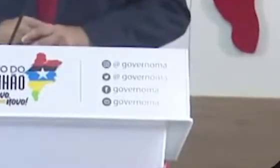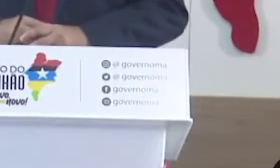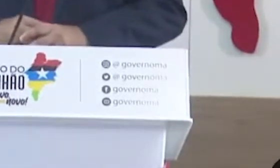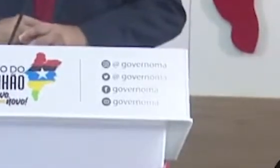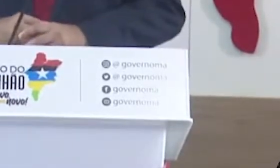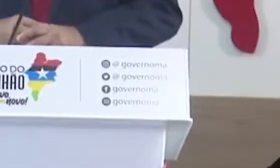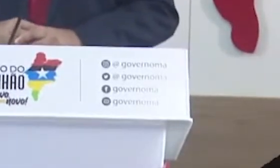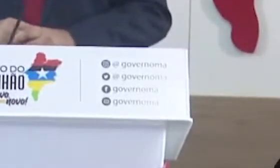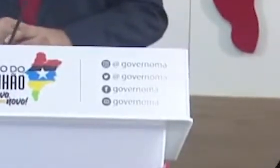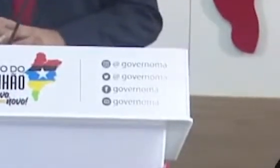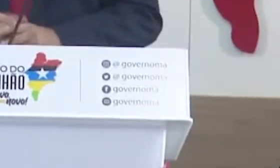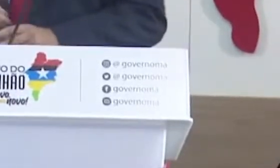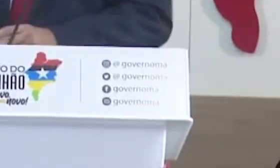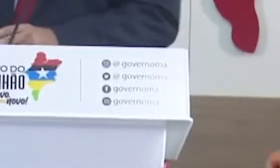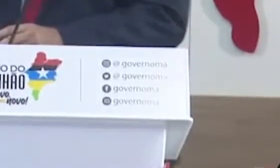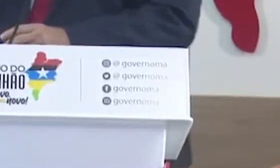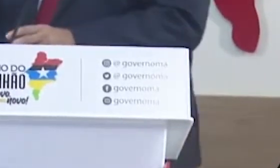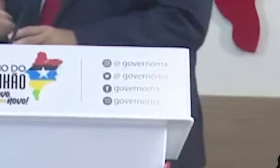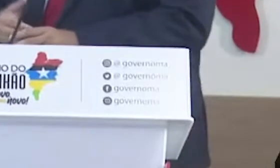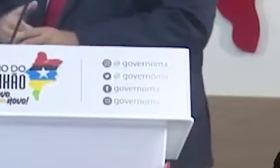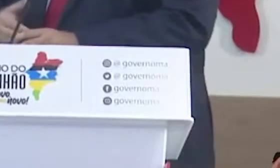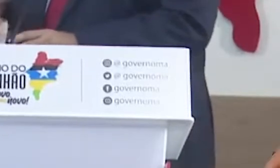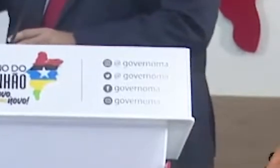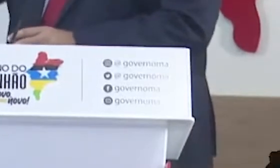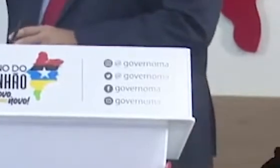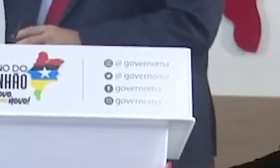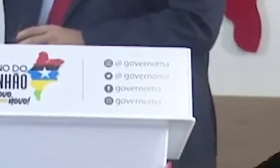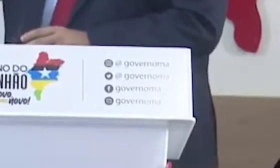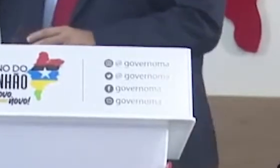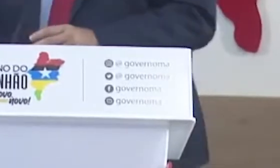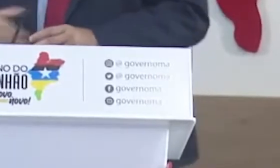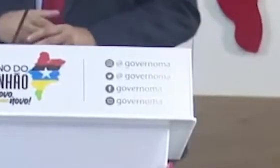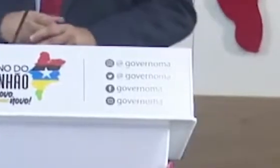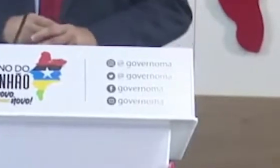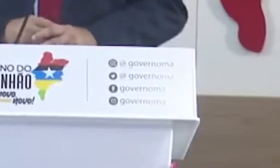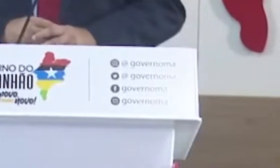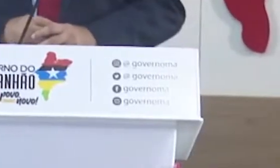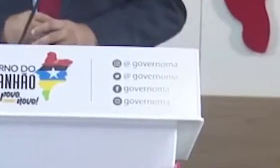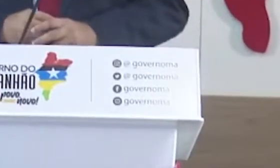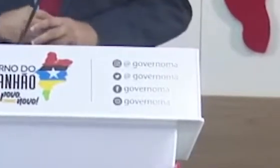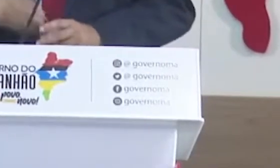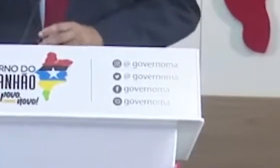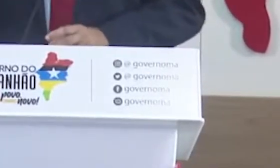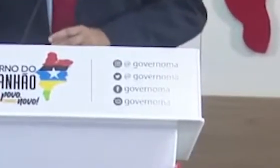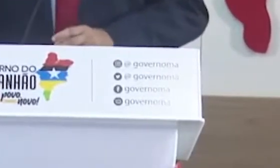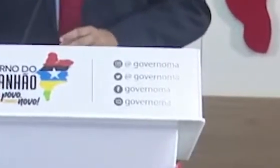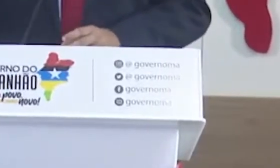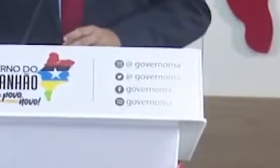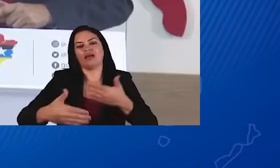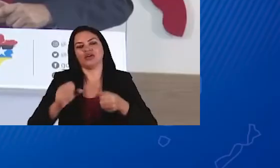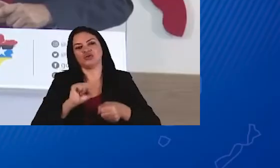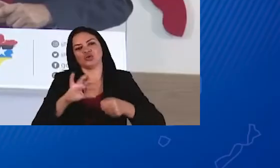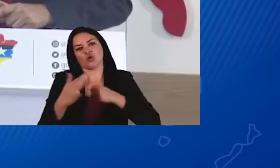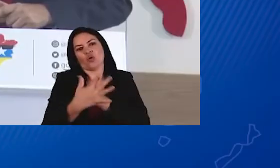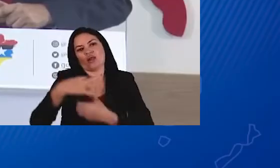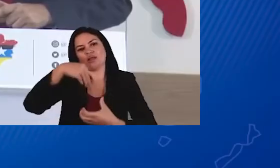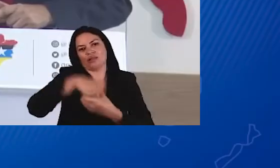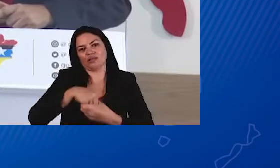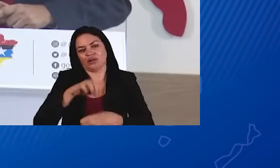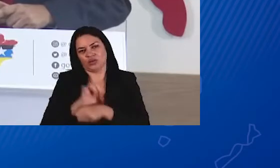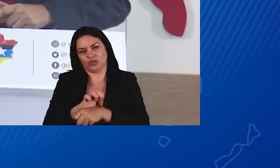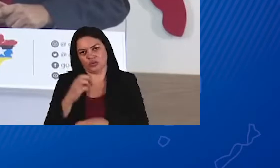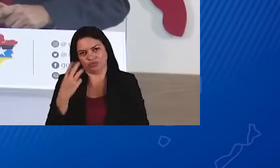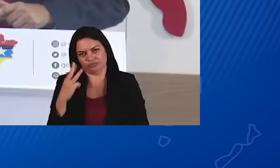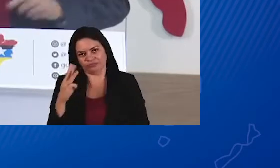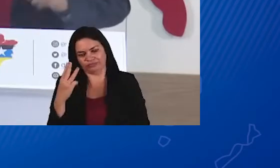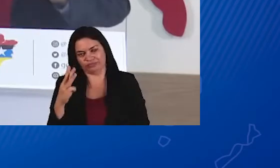Dino também lembrou que o estado ainda conta com 21 mil novos casos ativos da convide portanto